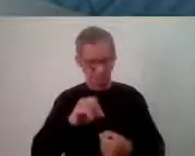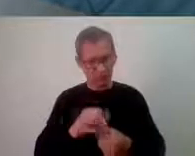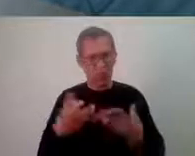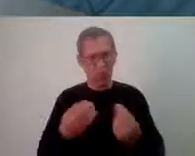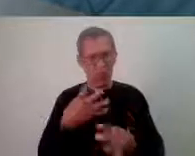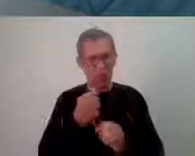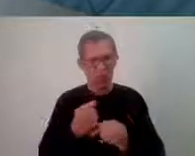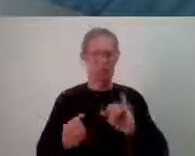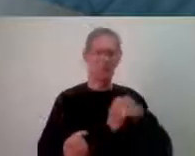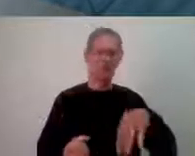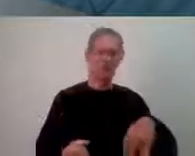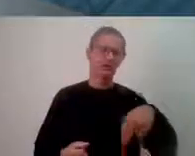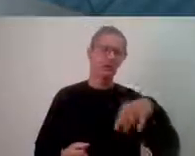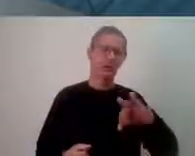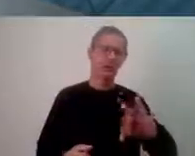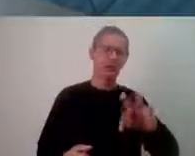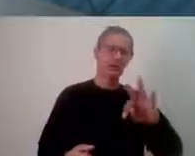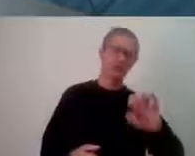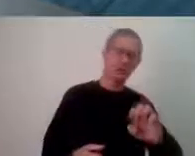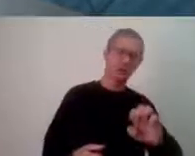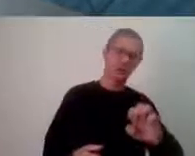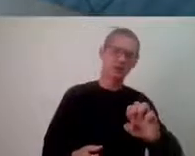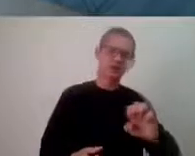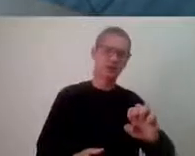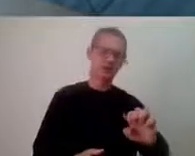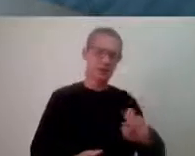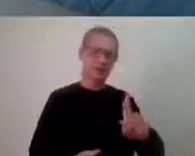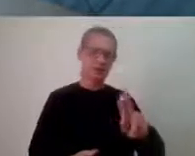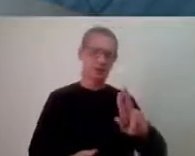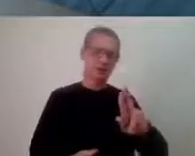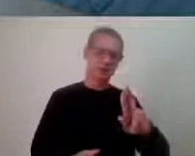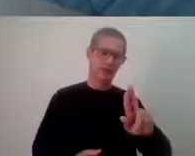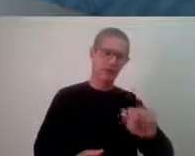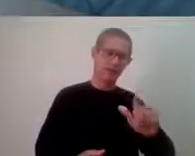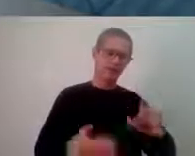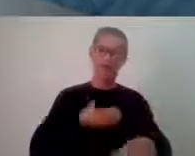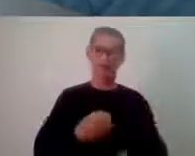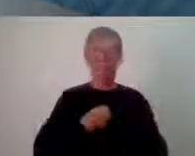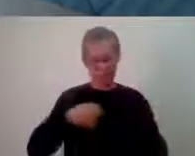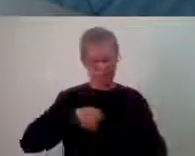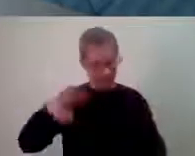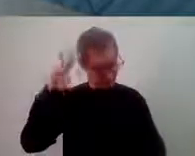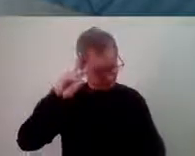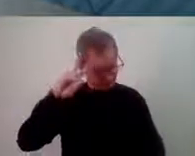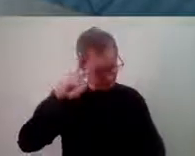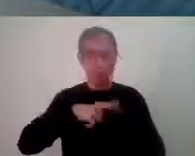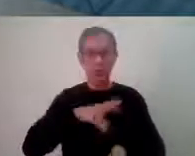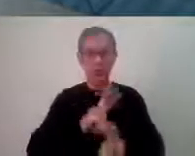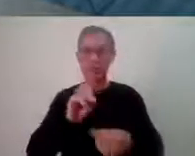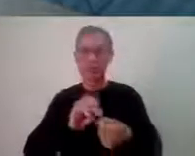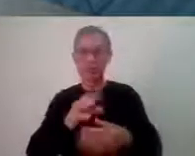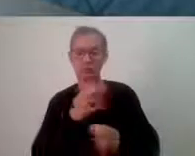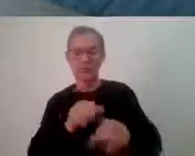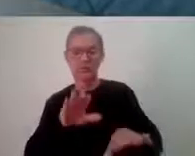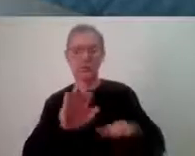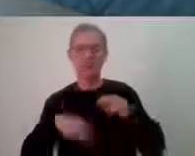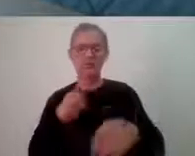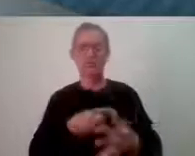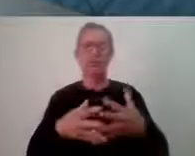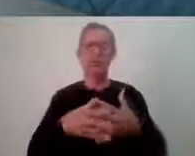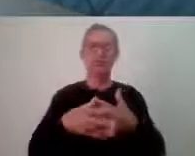integral na minha vida que algumas eu já sei de cor. E presta muita atenção também na hora de fazer as integrais, porque às vezes a gente